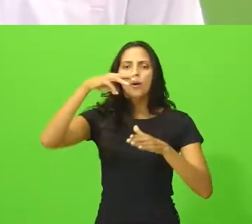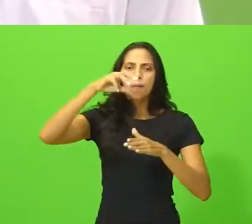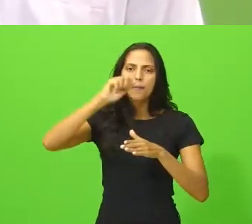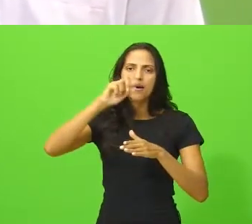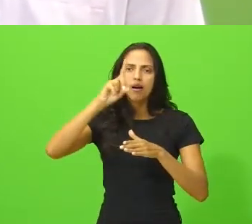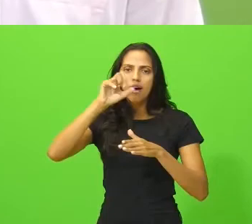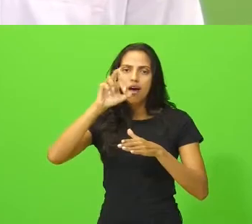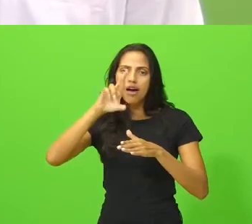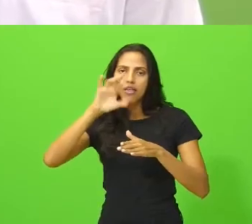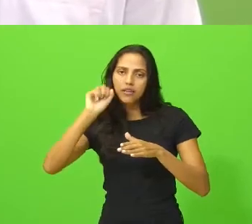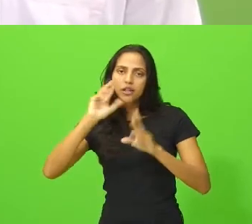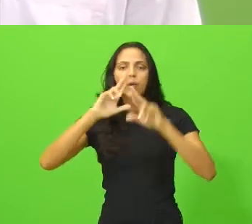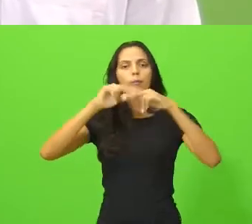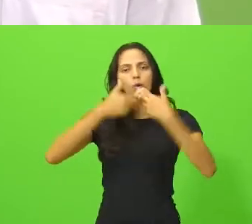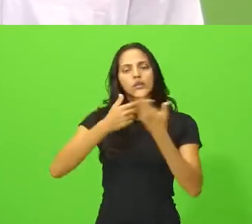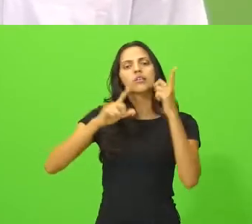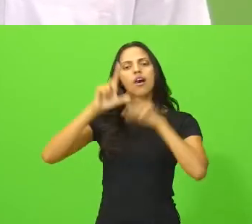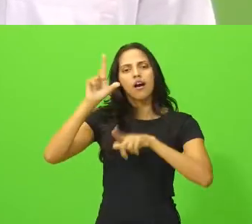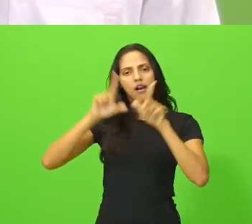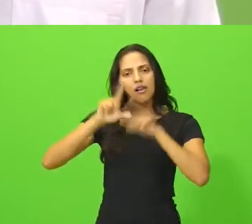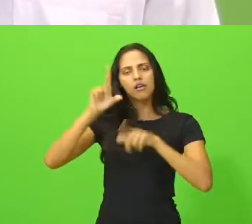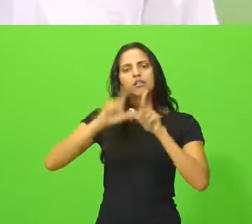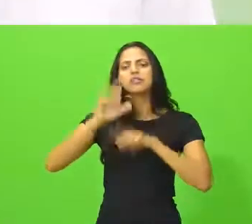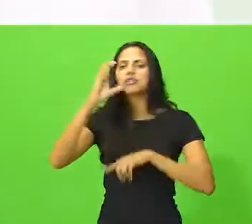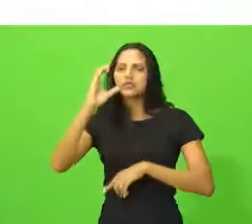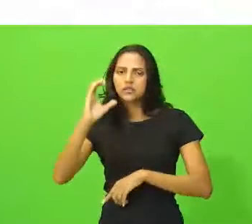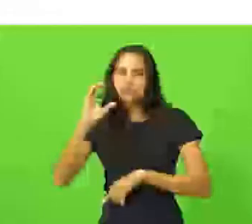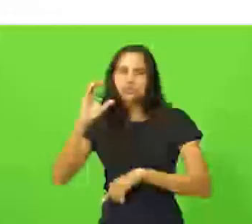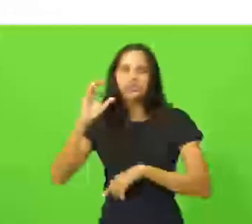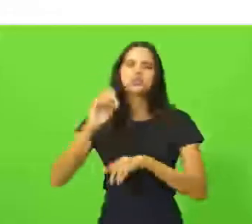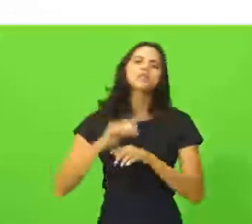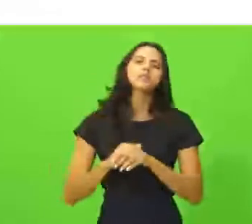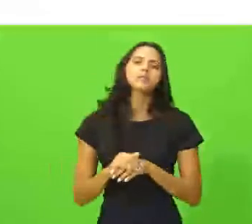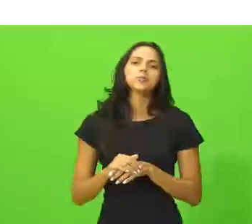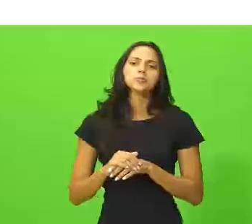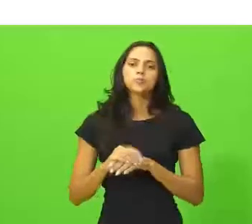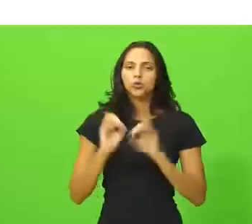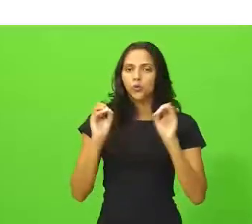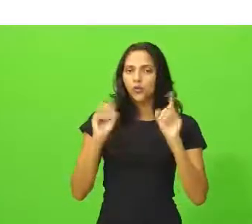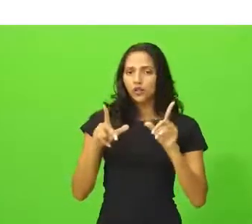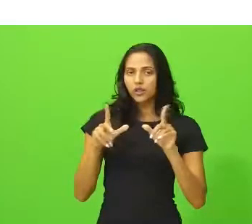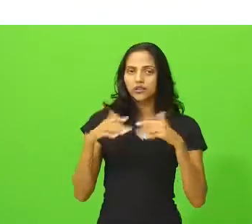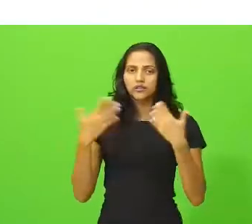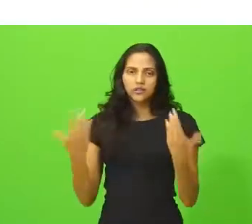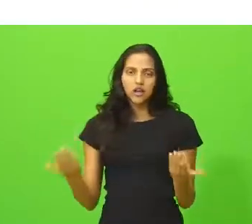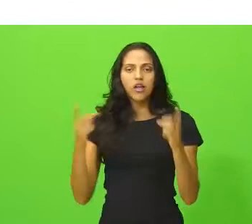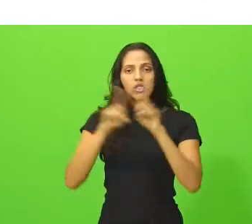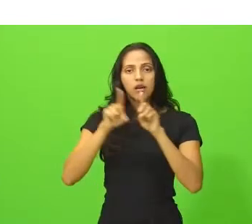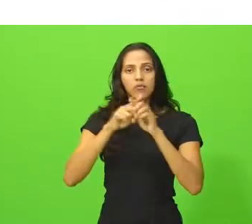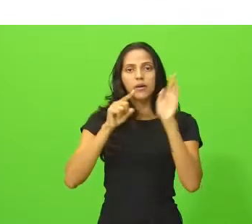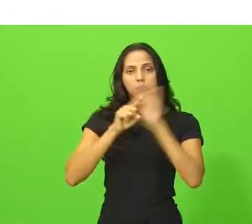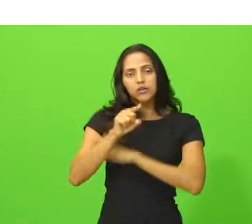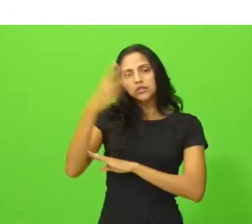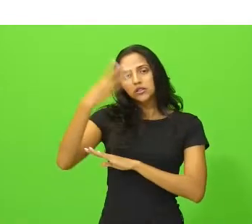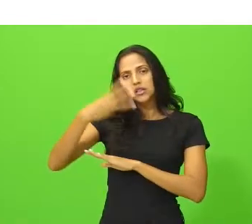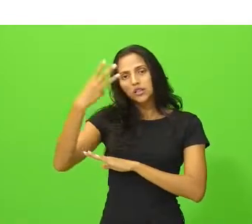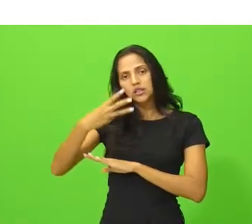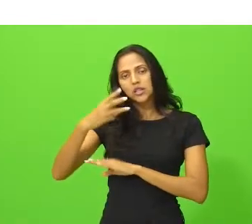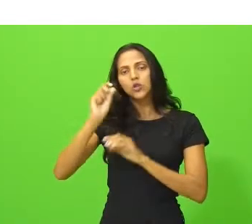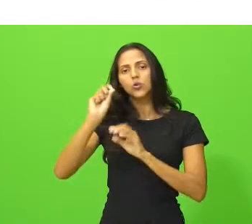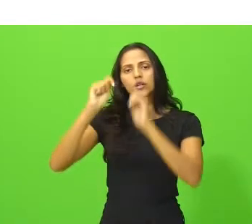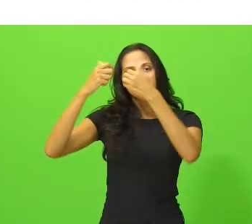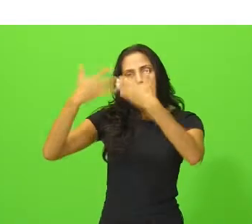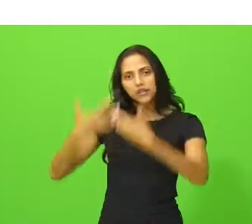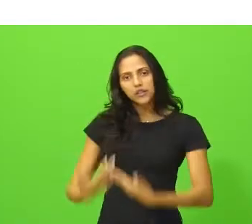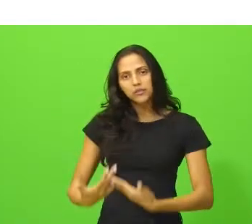Portanto, a resposta, né, da segunda questão, a correta, letra C, ok? Na terceira questão, que vai